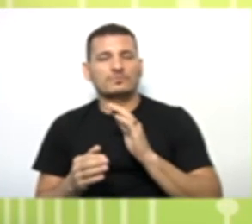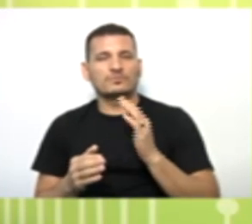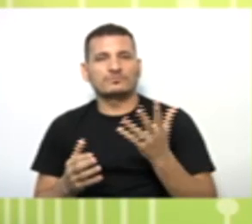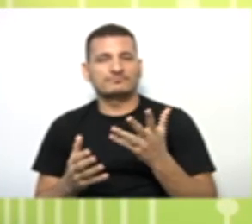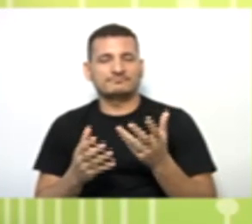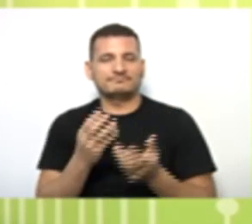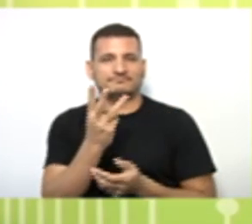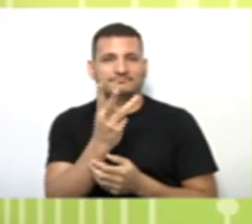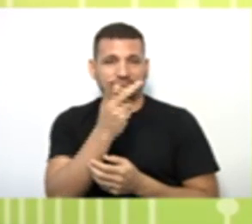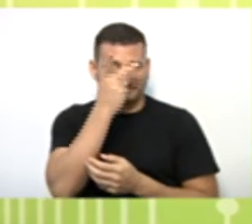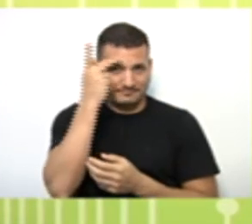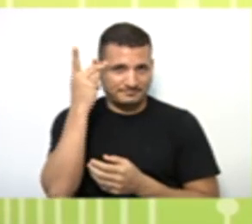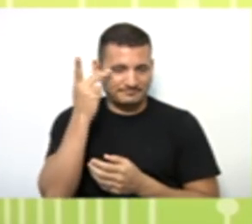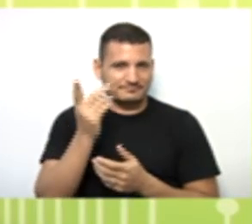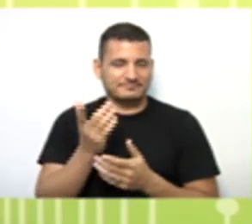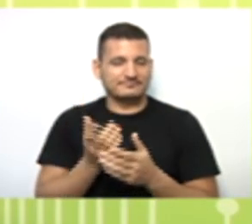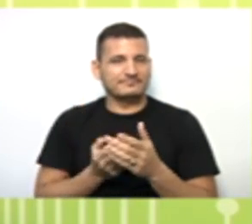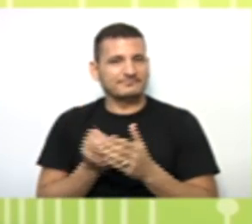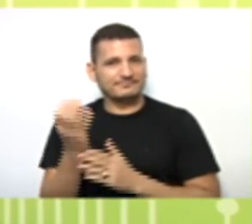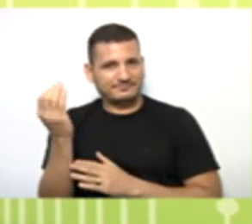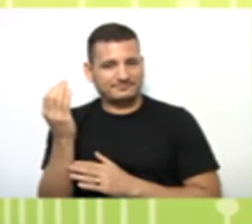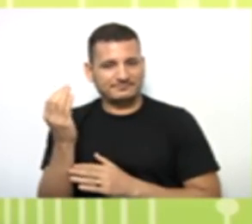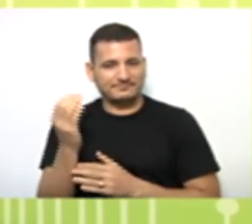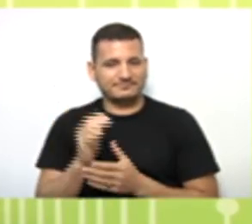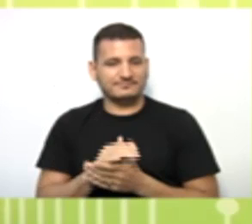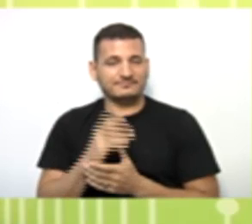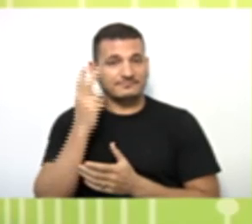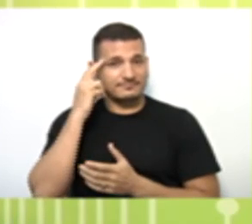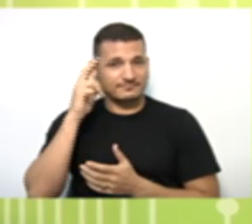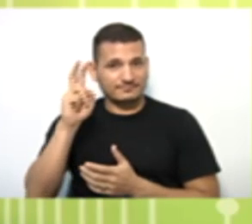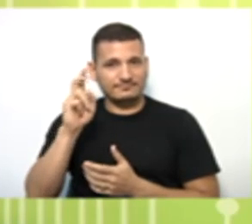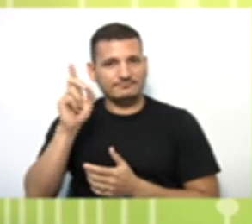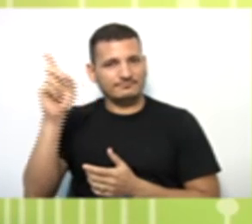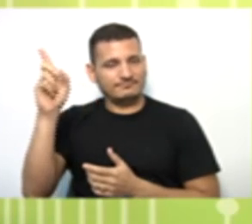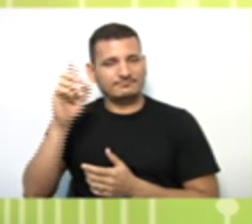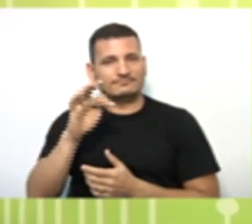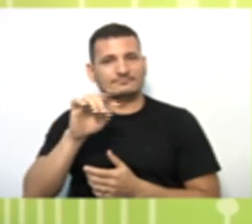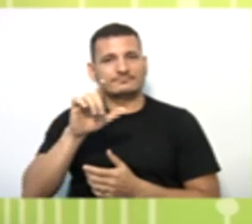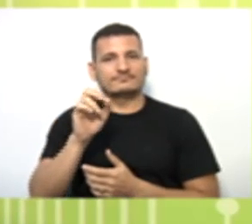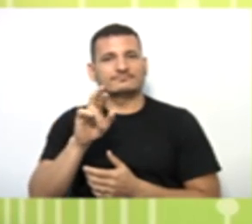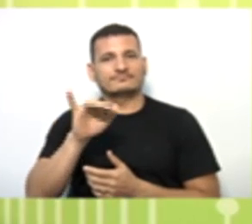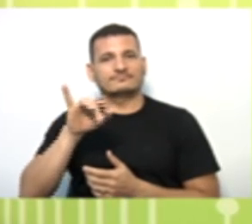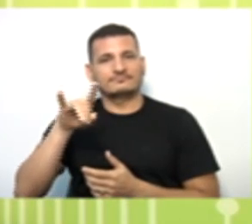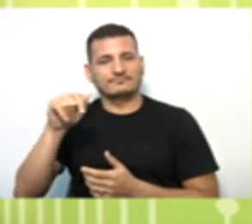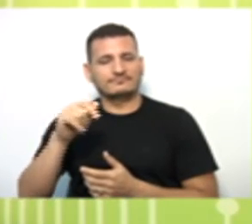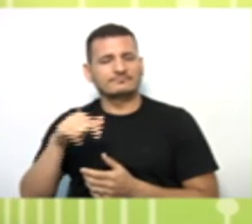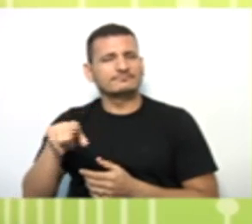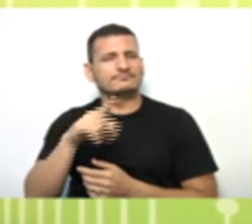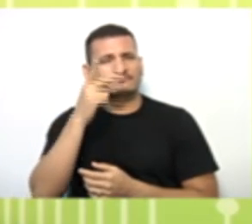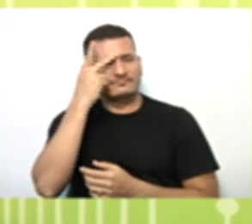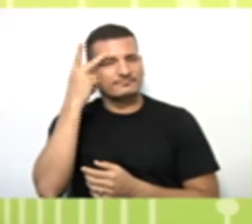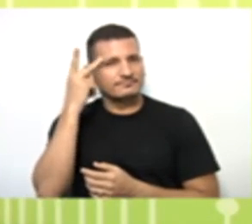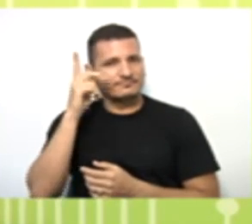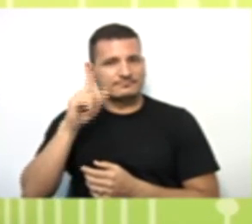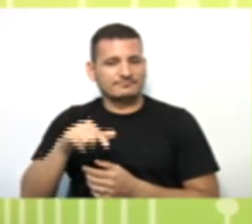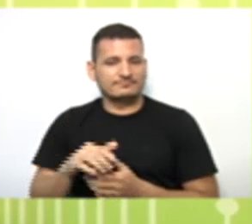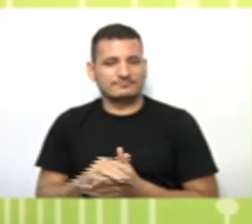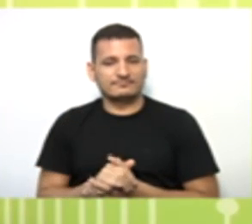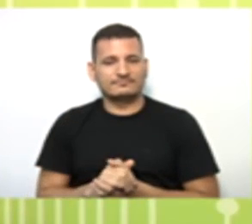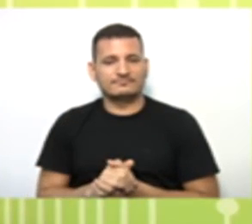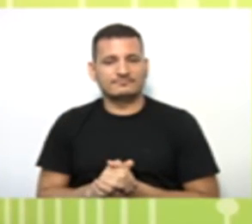pessoas que viajam, beleza? Passam 5 dias lá na Flórida. São elas. O que são elas aí, professor? São